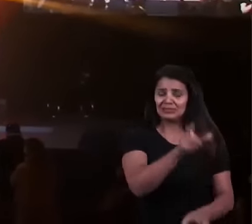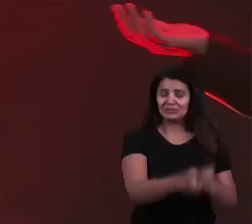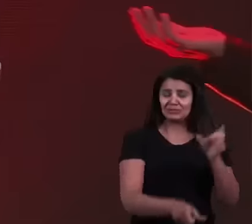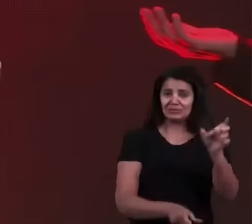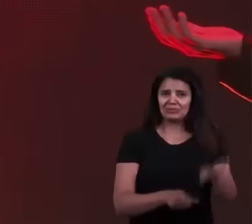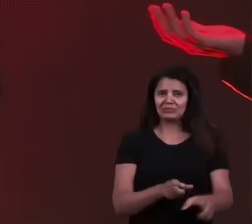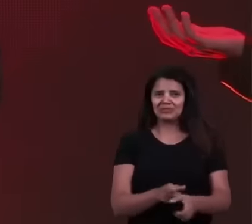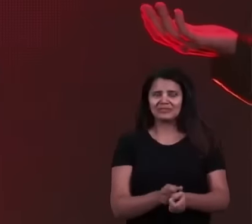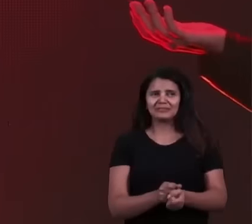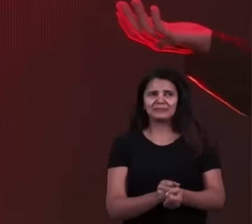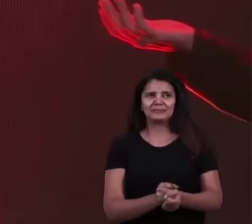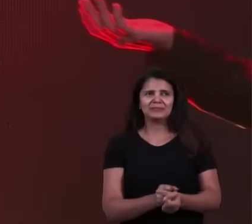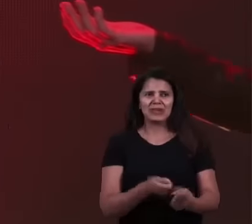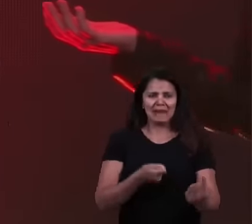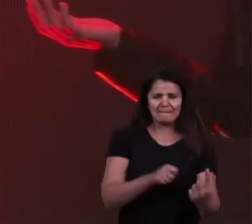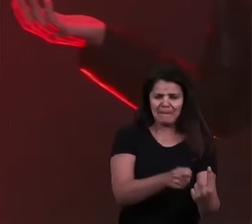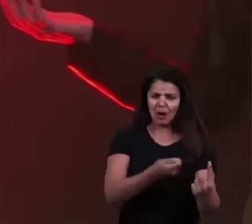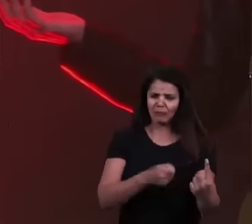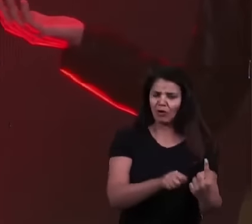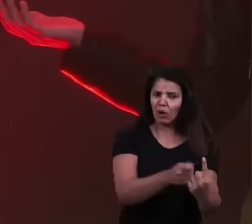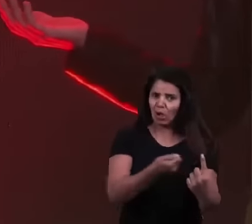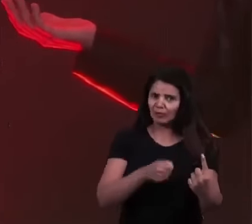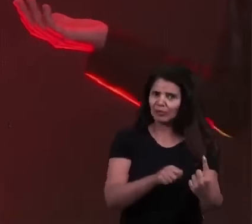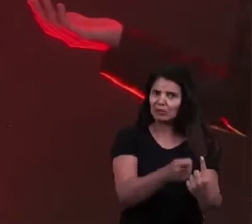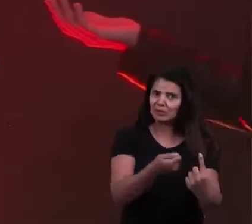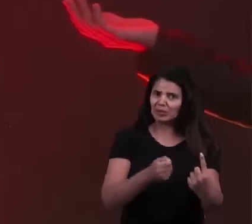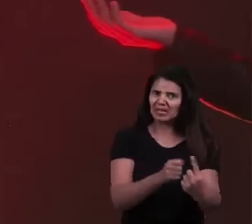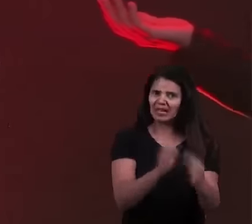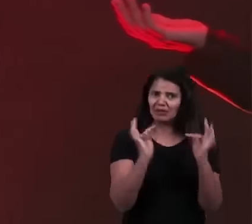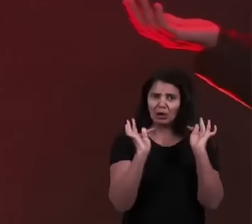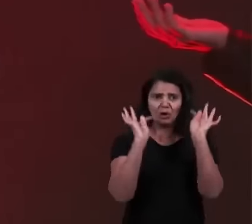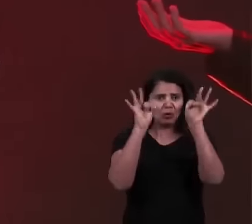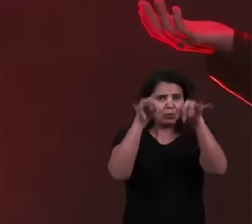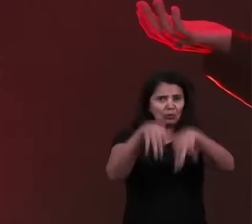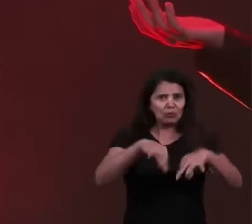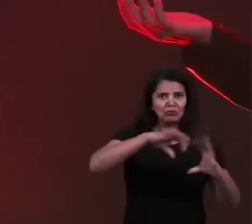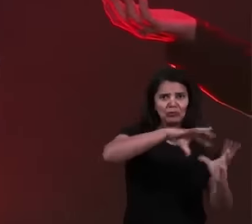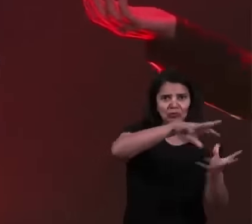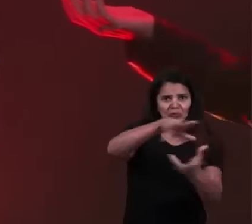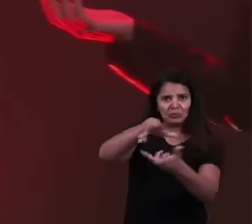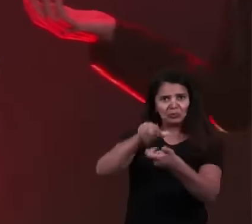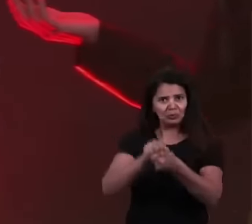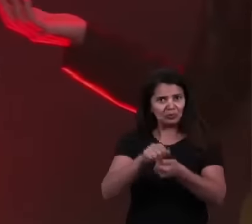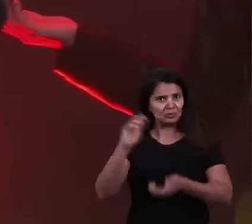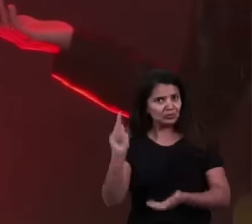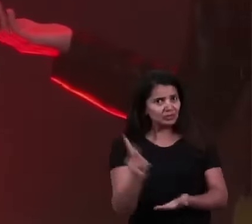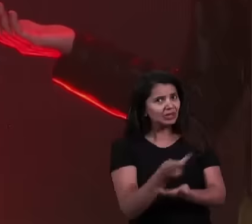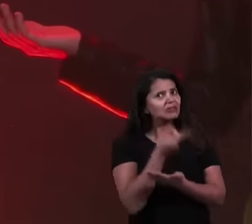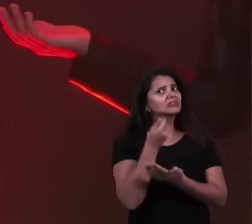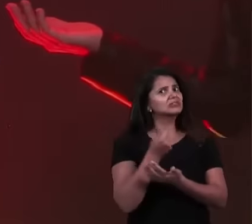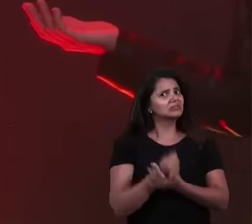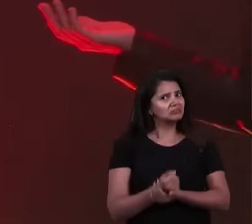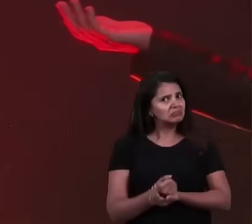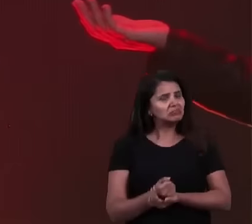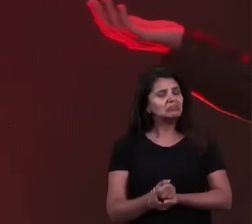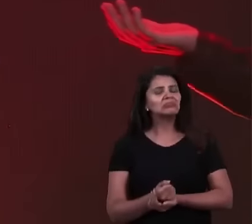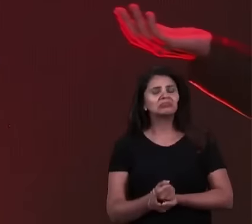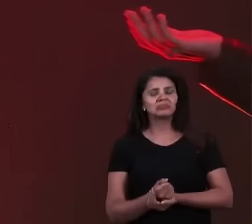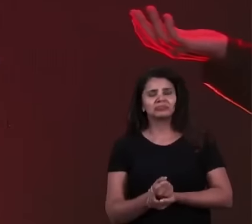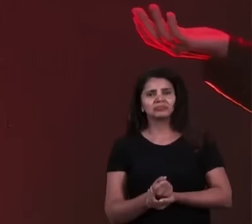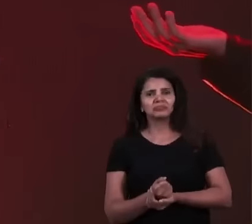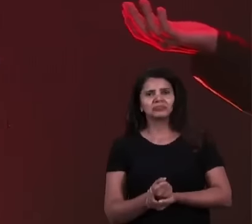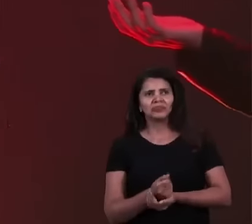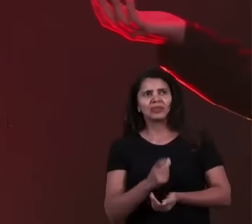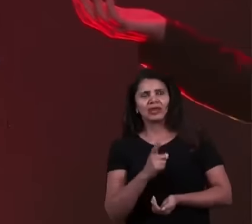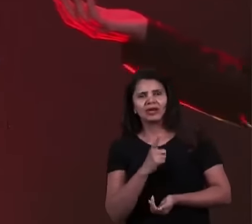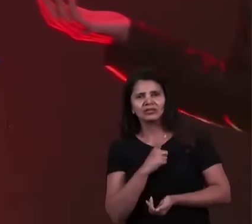mundo. Elas iriam provocar essa grande guerra e o fim do mundo ia acontecer, e tinha uma marca,